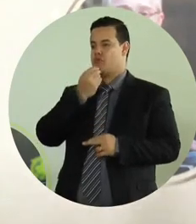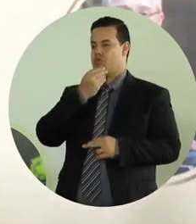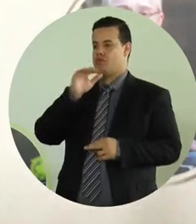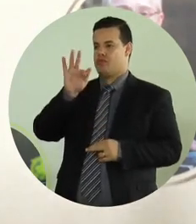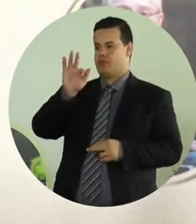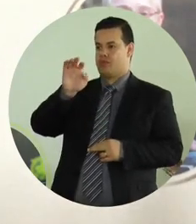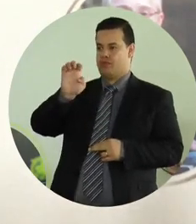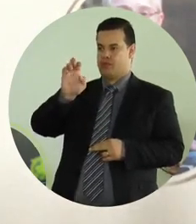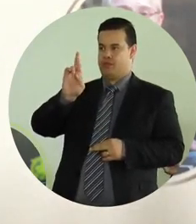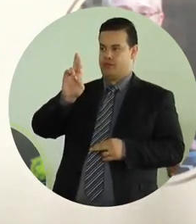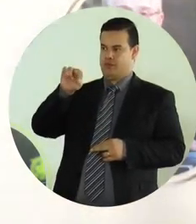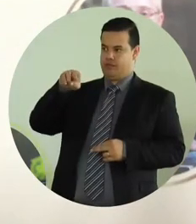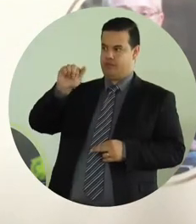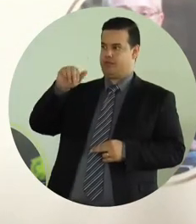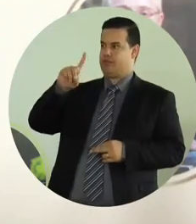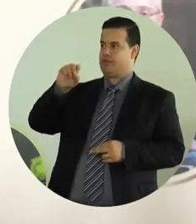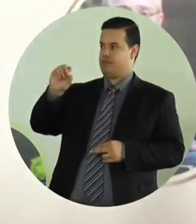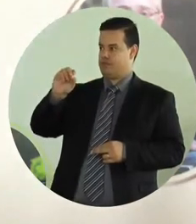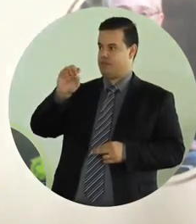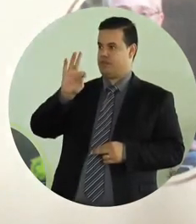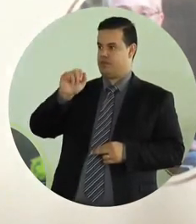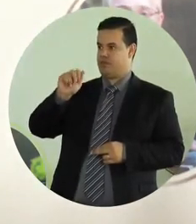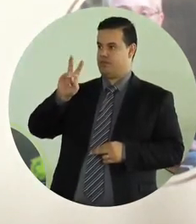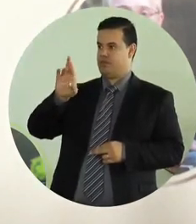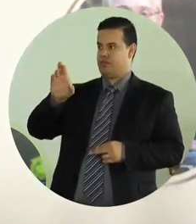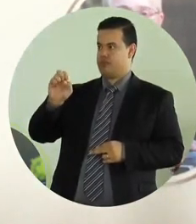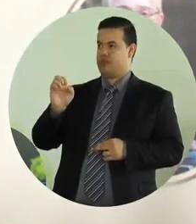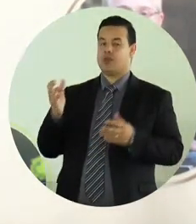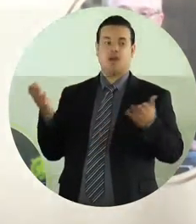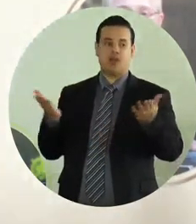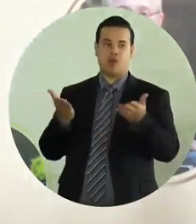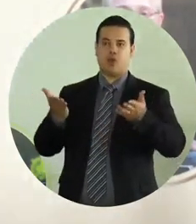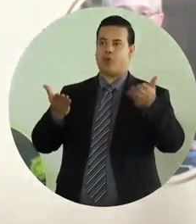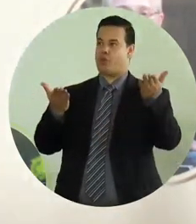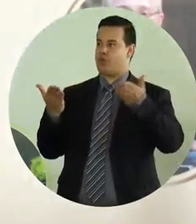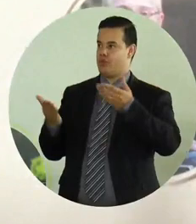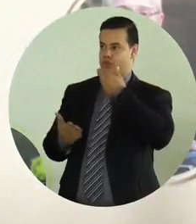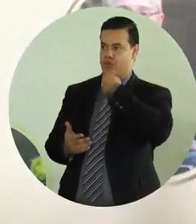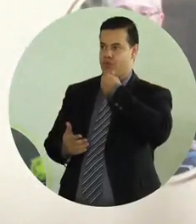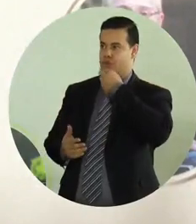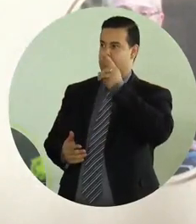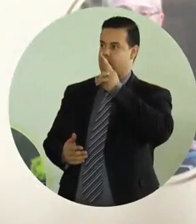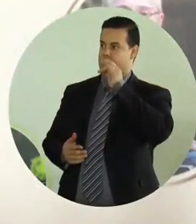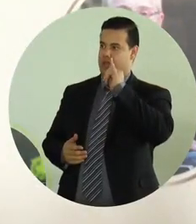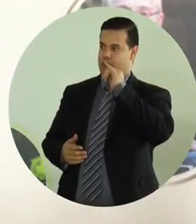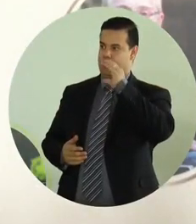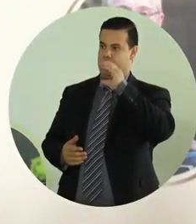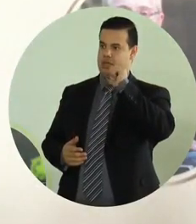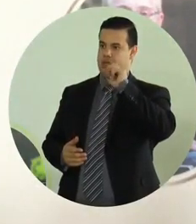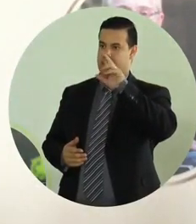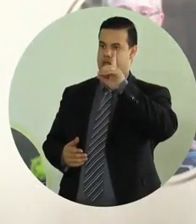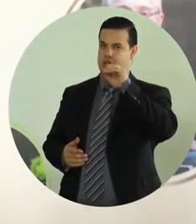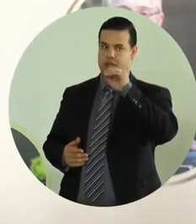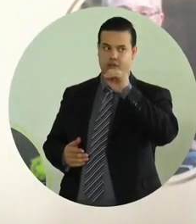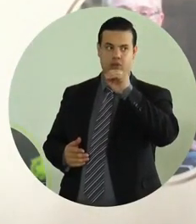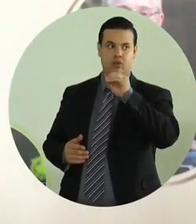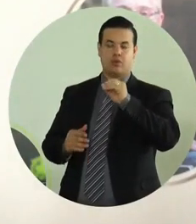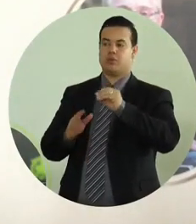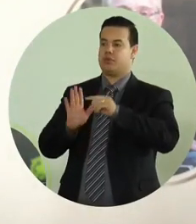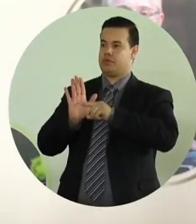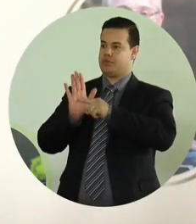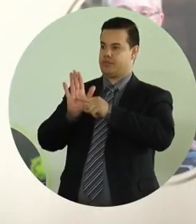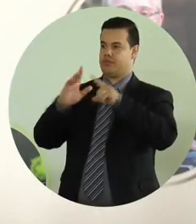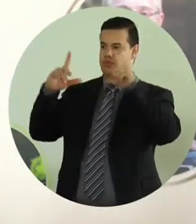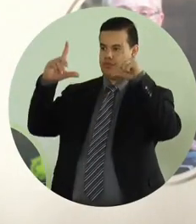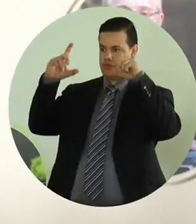Tavares. Então, quero novamente convidar ao palco o senhor Ricardo Shimosakai para o registro, a